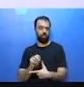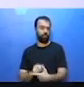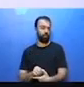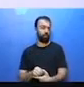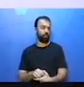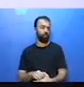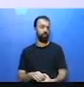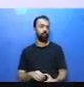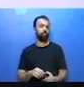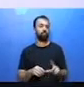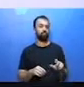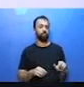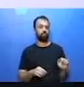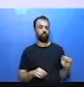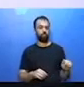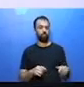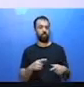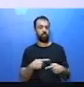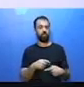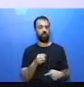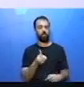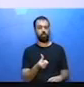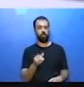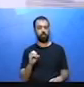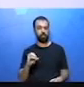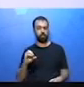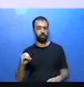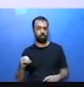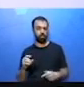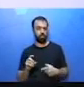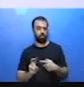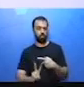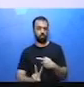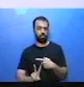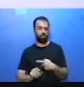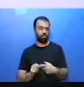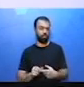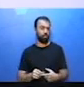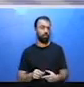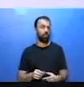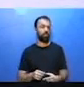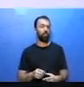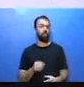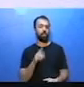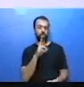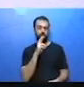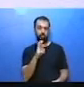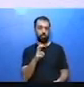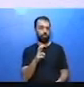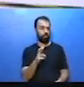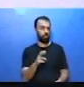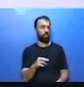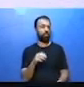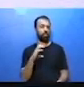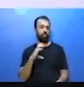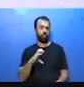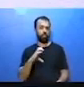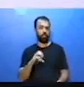600 dividido por 2, 300. Né? Então, alternativa C.